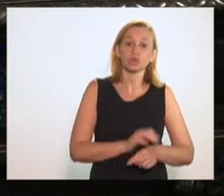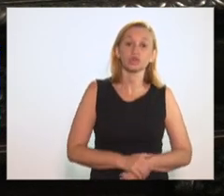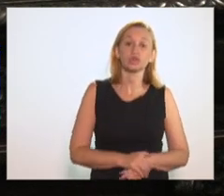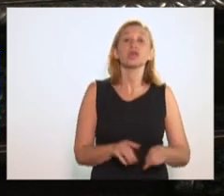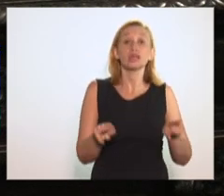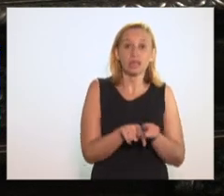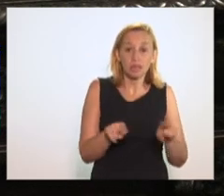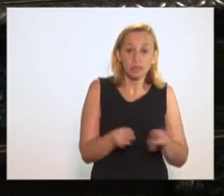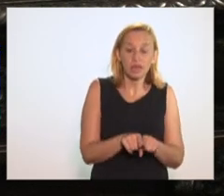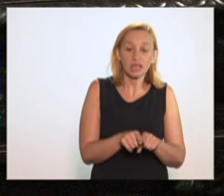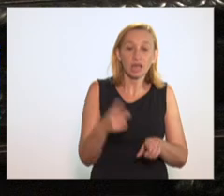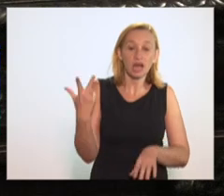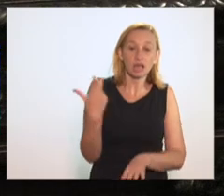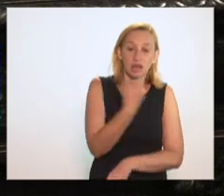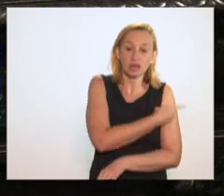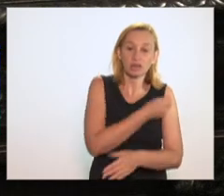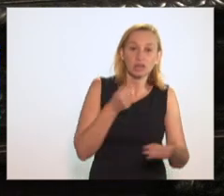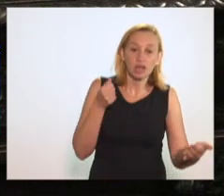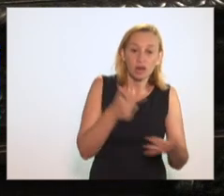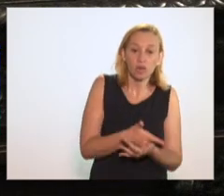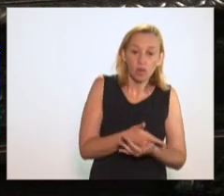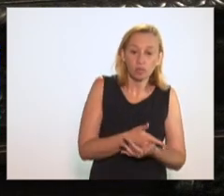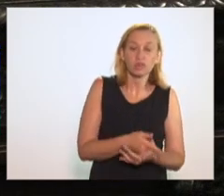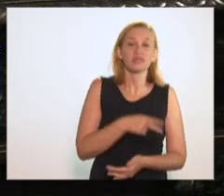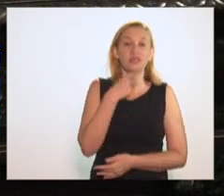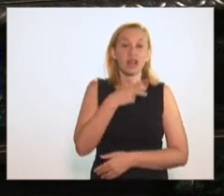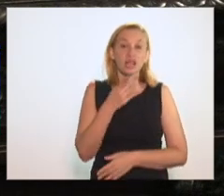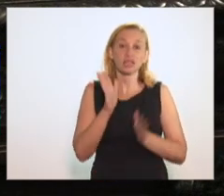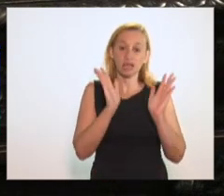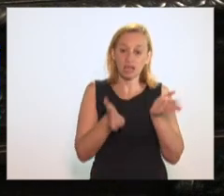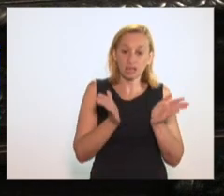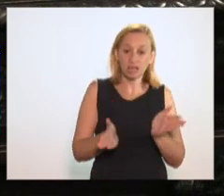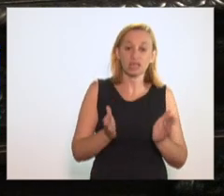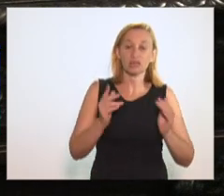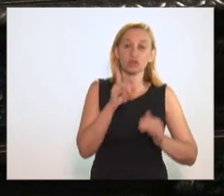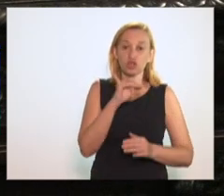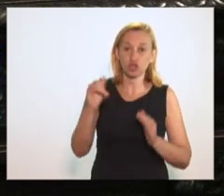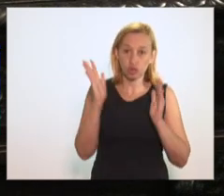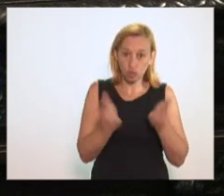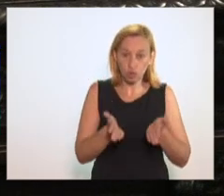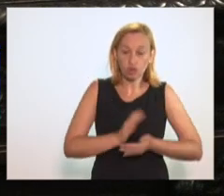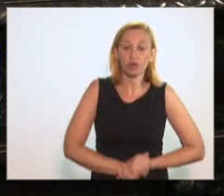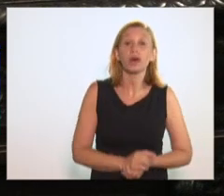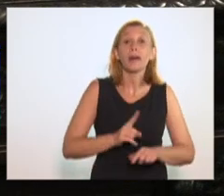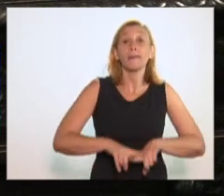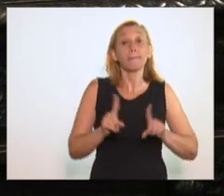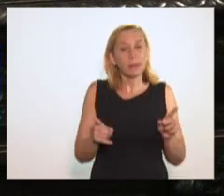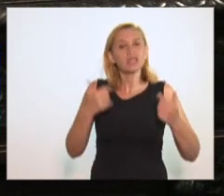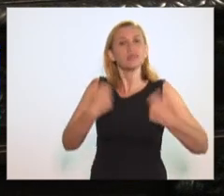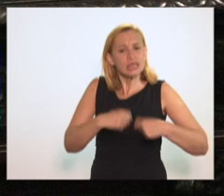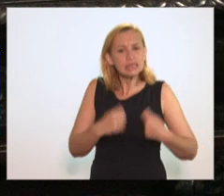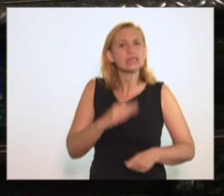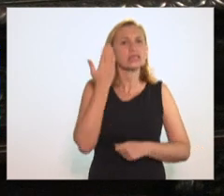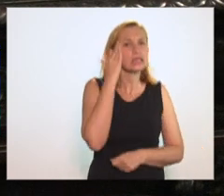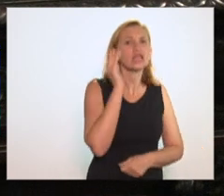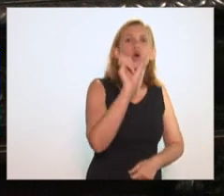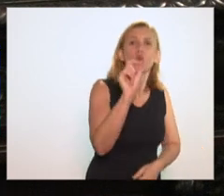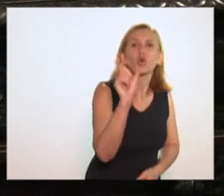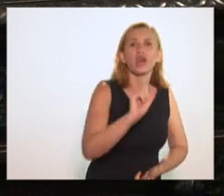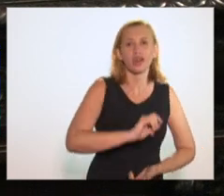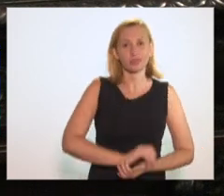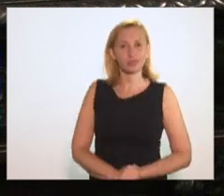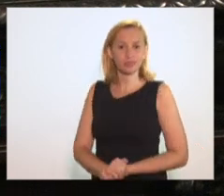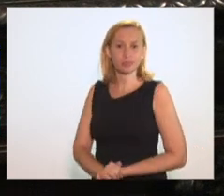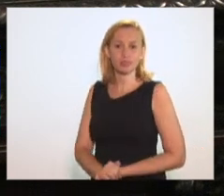na compra de vacinas como está sendo pautado aqui na data de hoje. Mas a gente precisa entender que